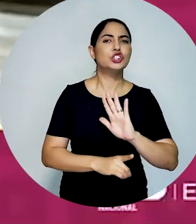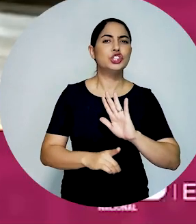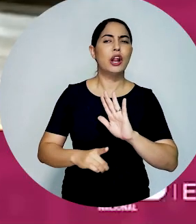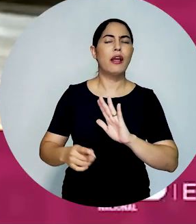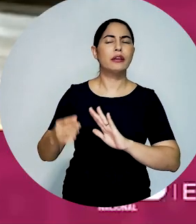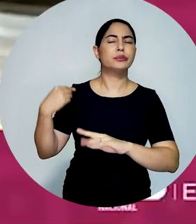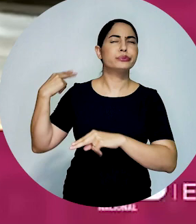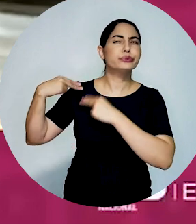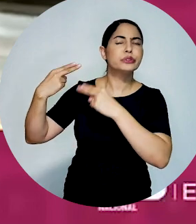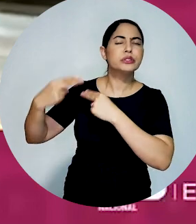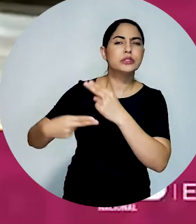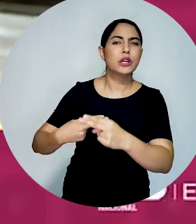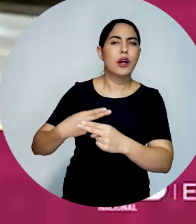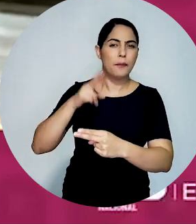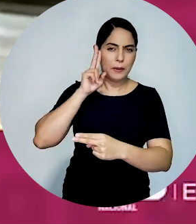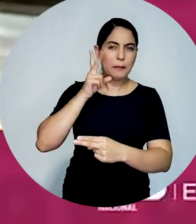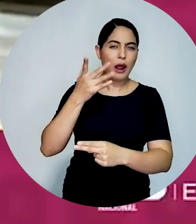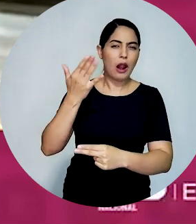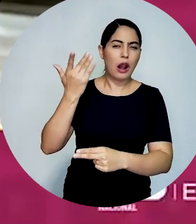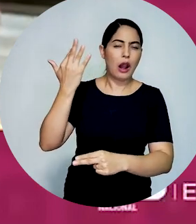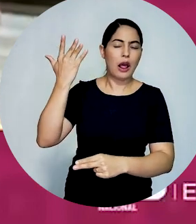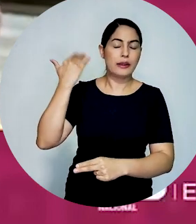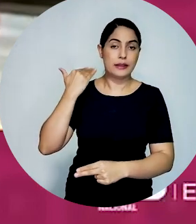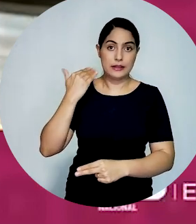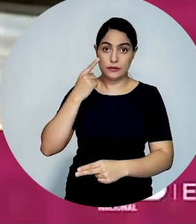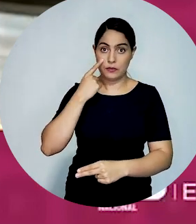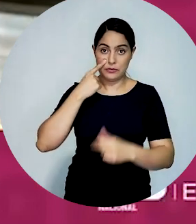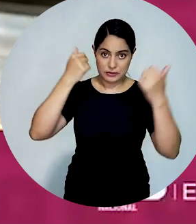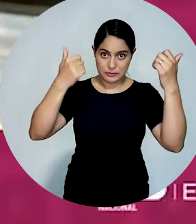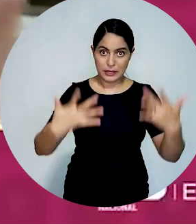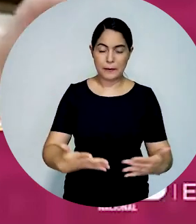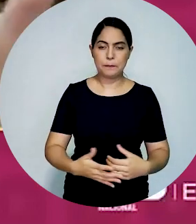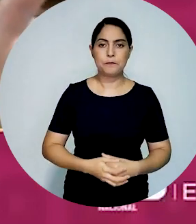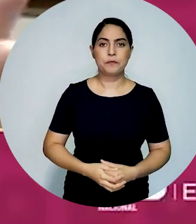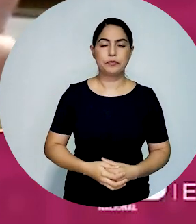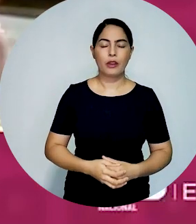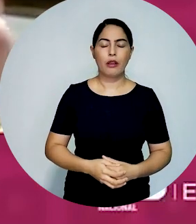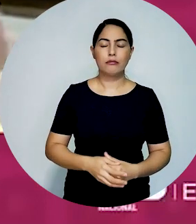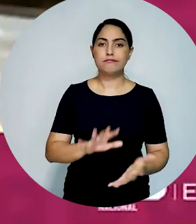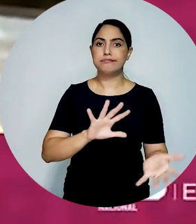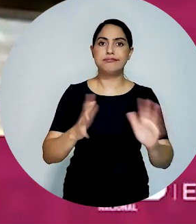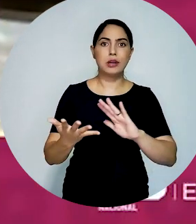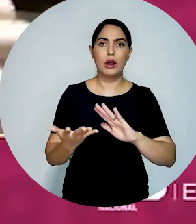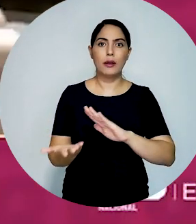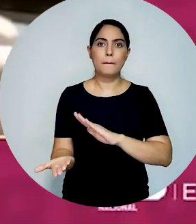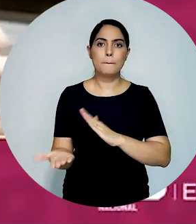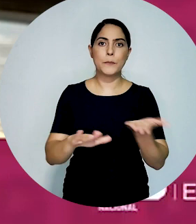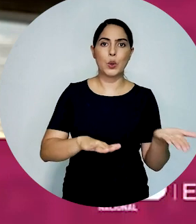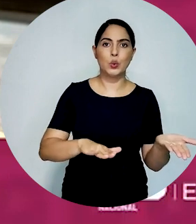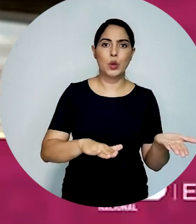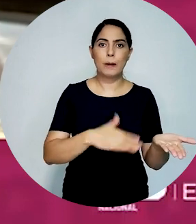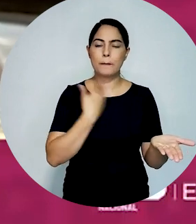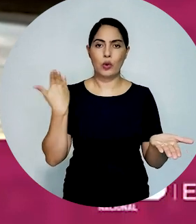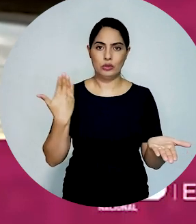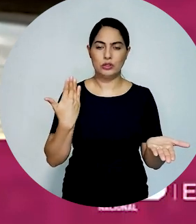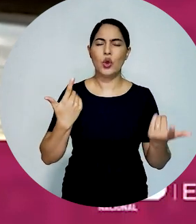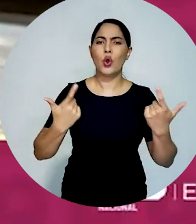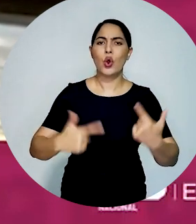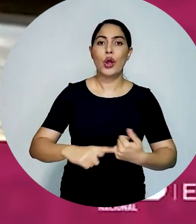fenômeno, basicamente? O que a gente tem que é um fenômeno do direito sucessório? A gente tem que voltar lá atrás. Ocorrendo a